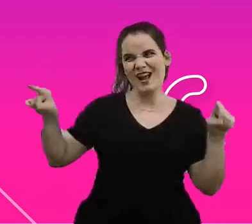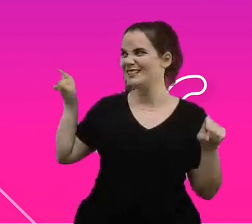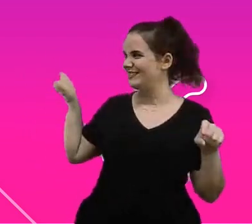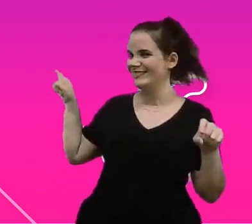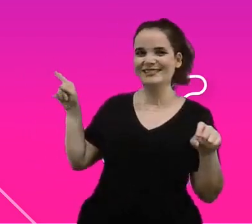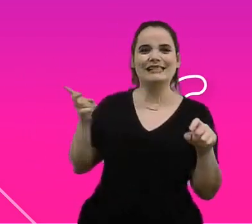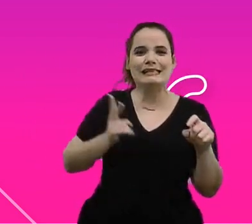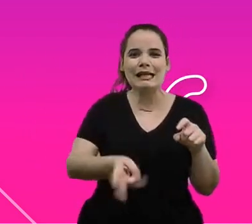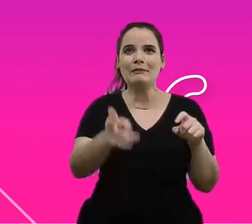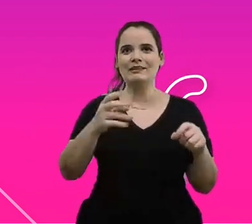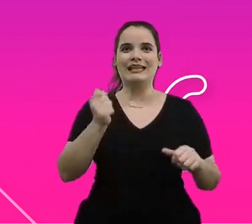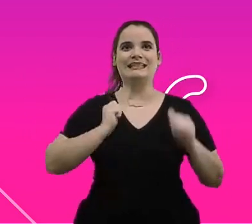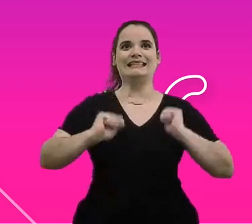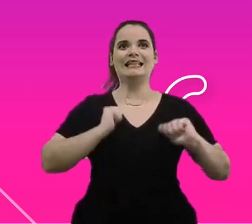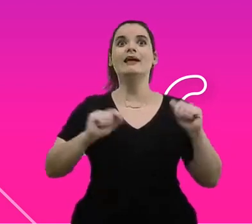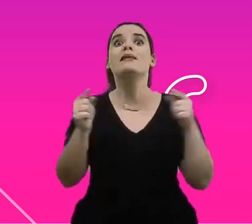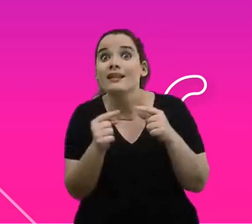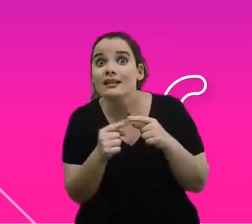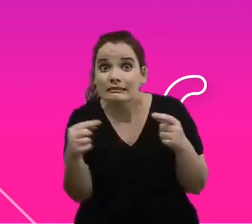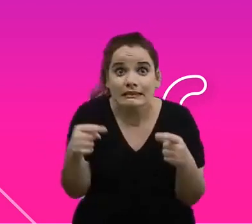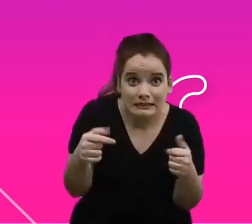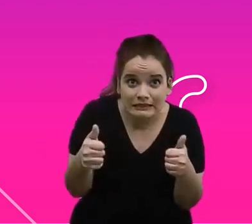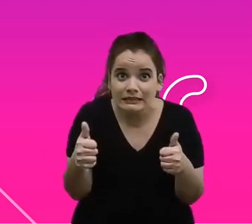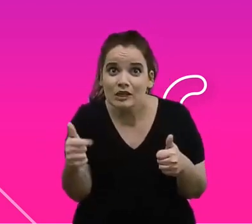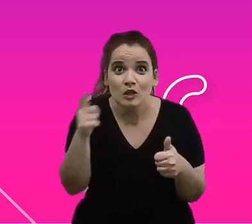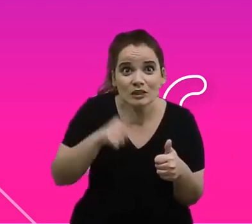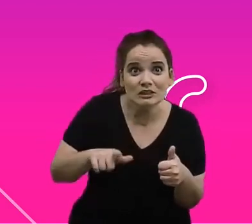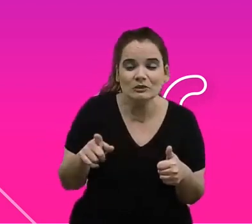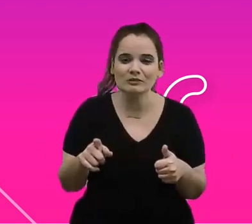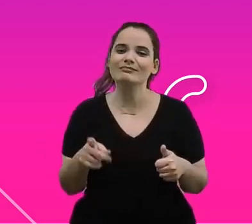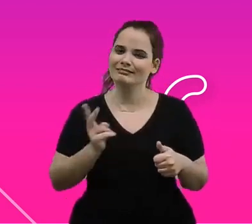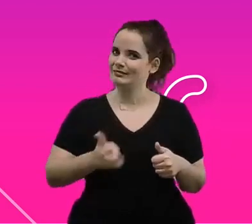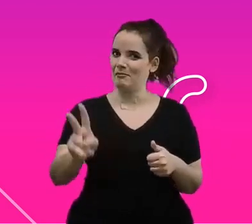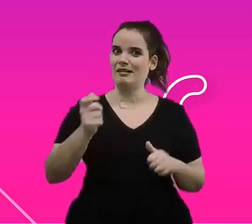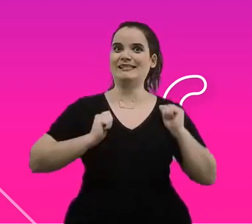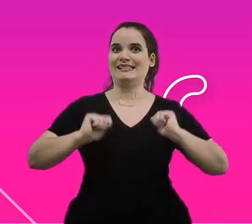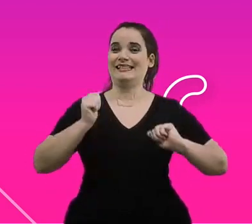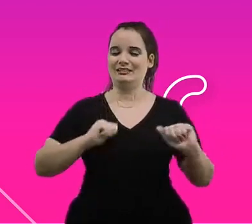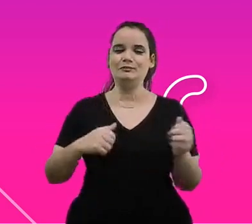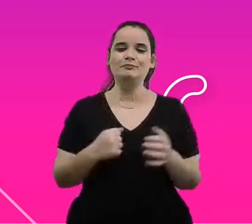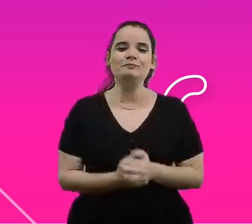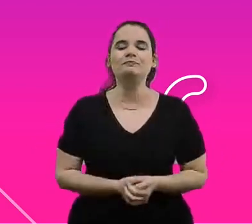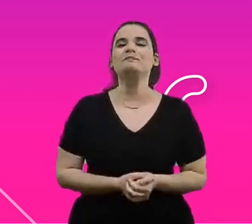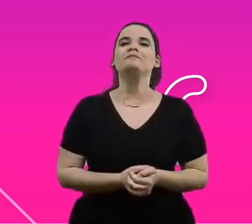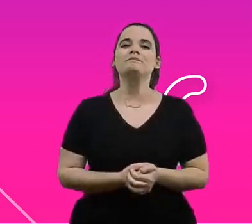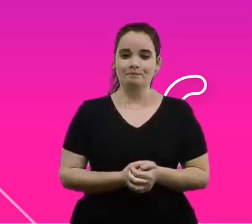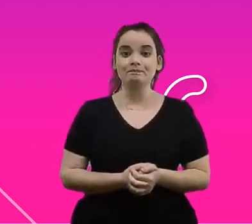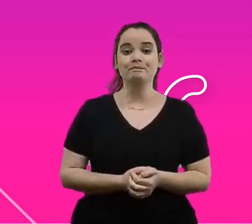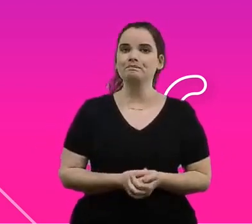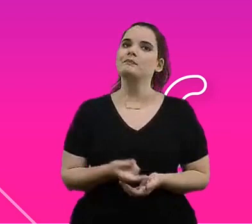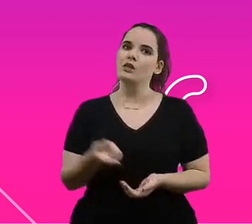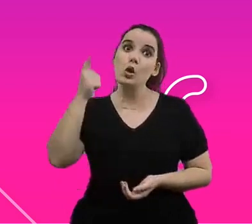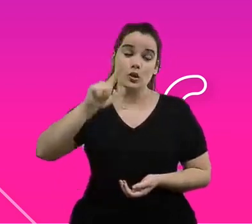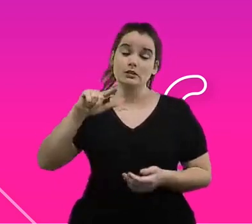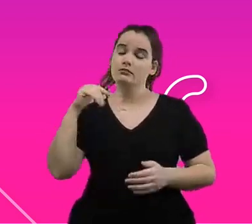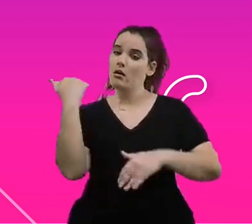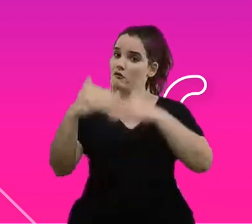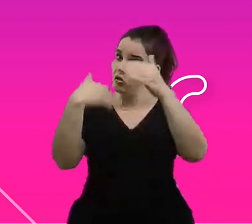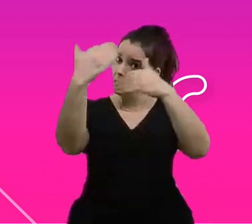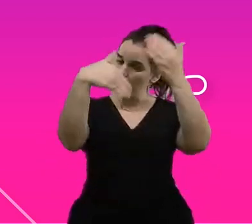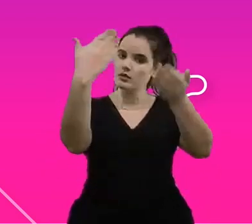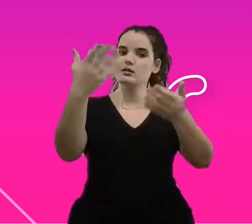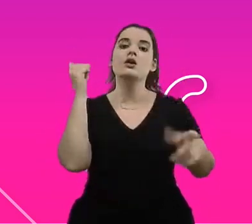técnicos de tão alto nível aí de inteligência de dados. Então, fico muito feliz mesmo, super parabenizo, mas, acima de tudo,